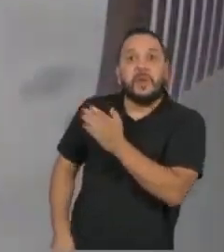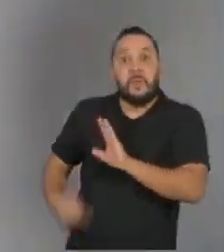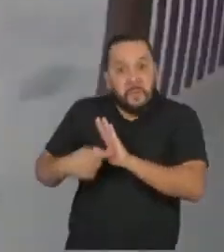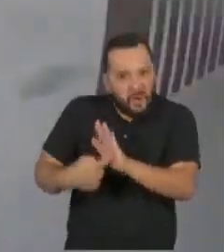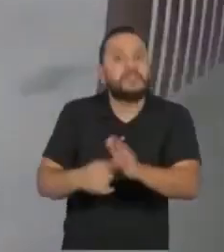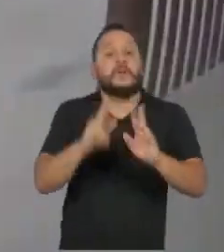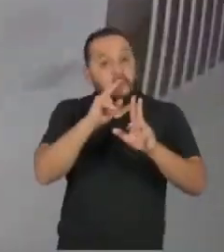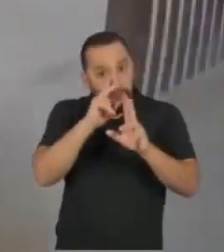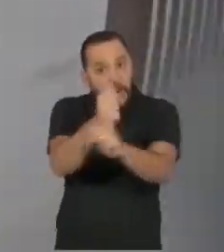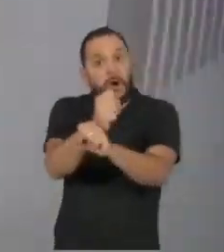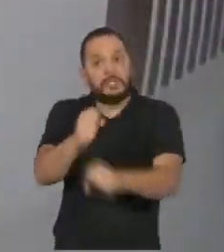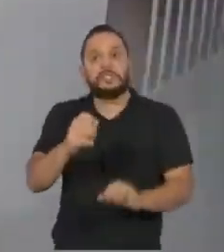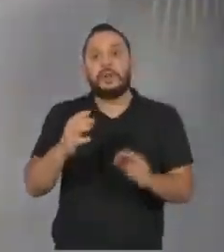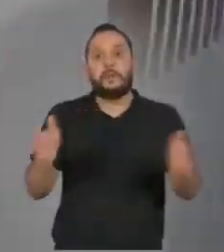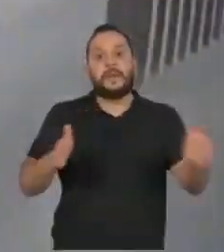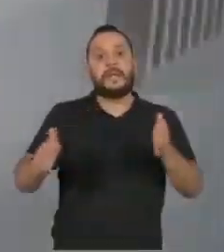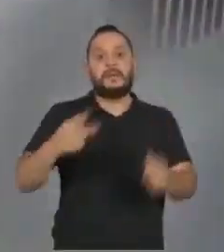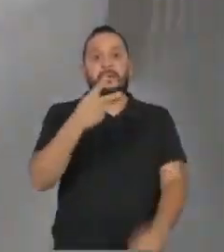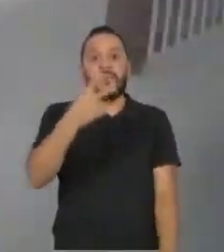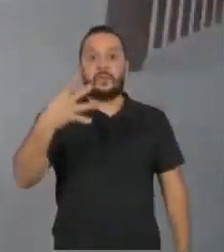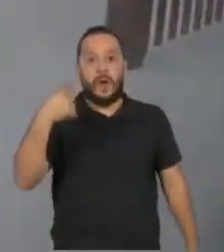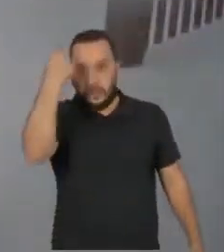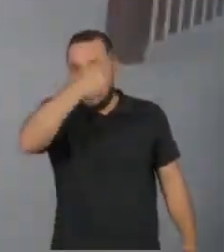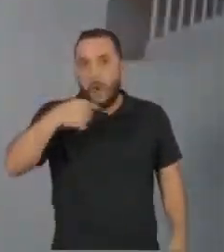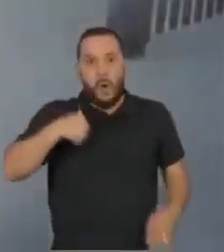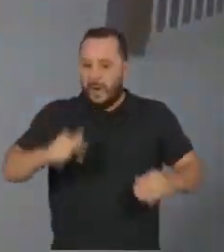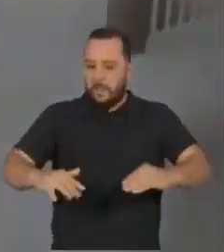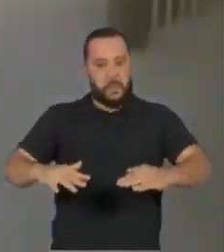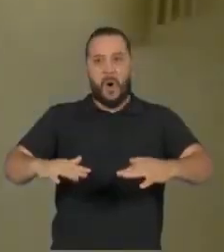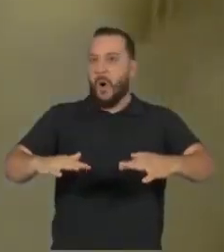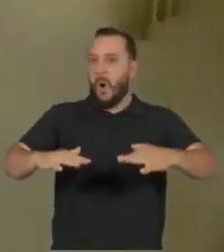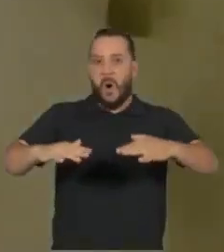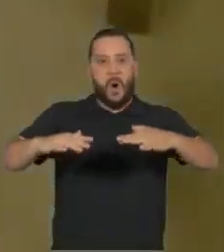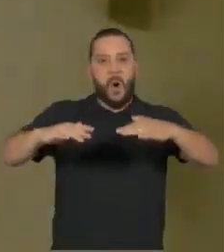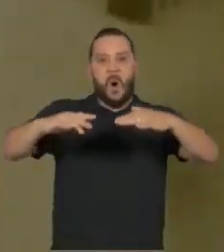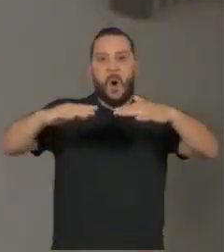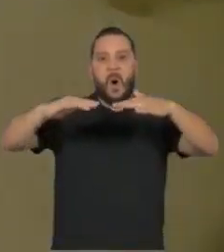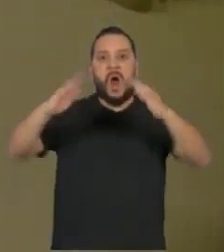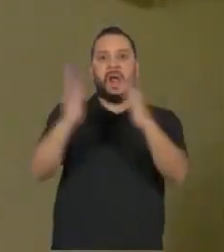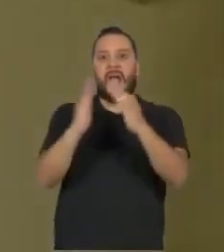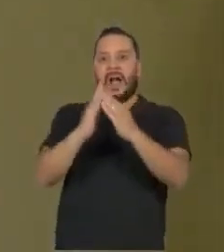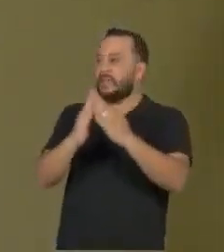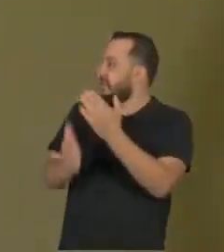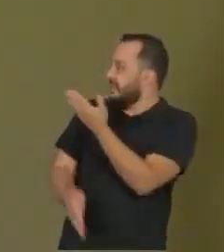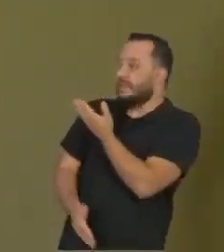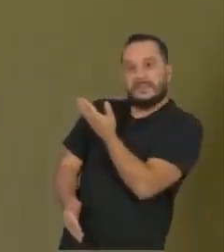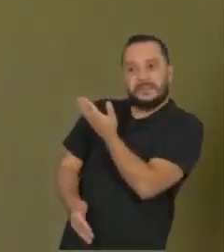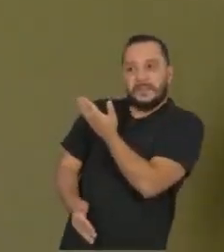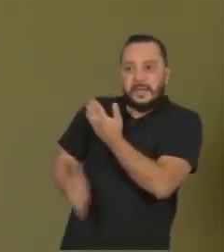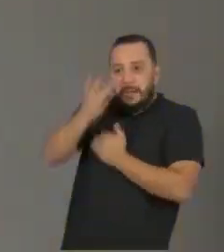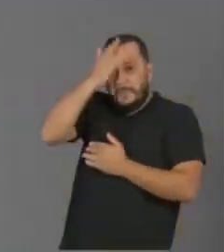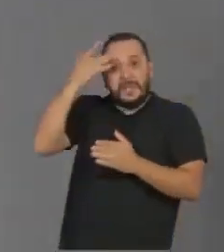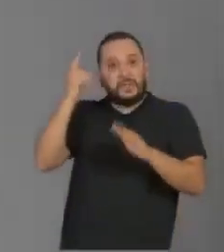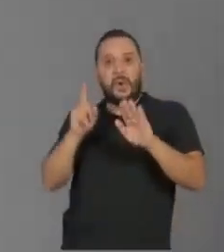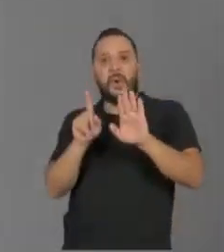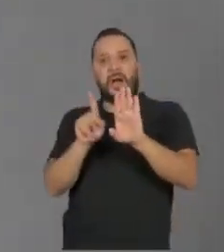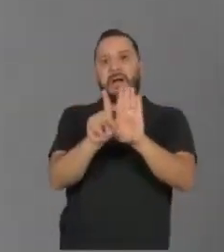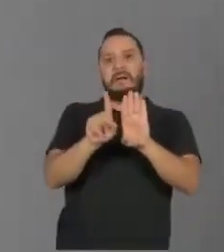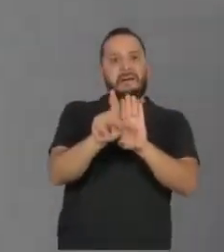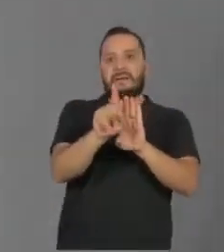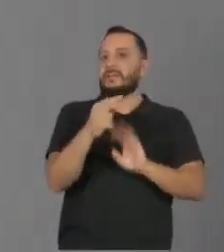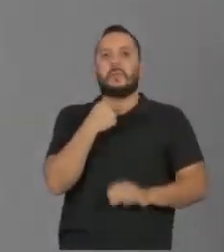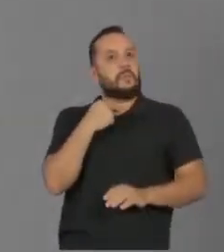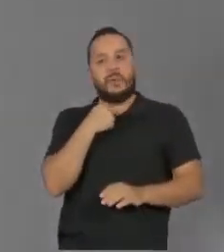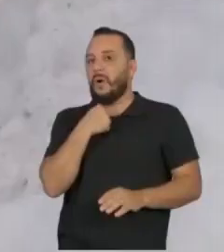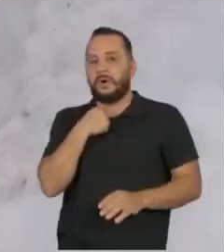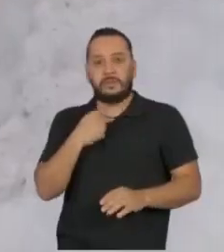mostra como em 24 horas a neve cobre totalmente a frente de uma casa, impedindo a saída dos moradores. Não houve